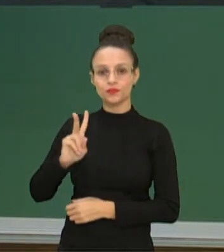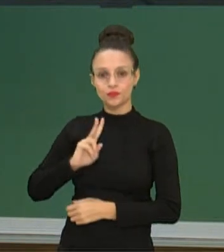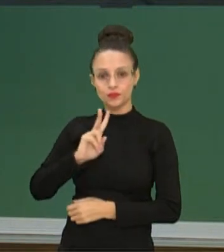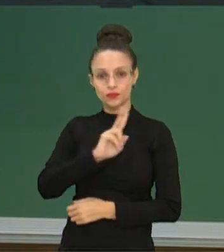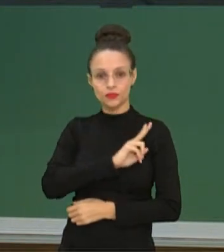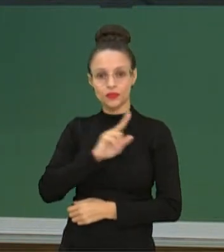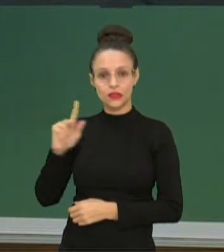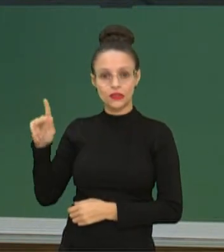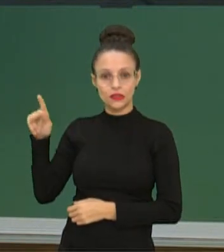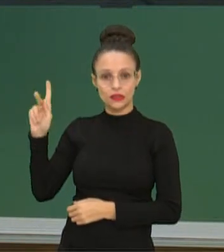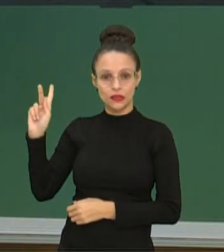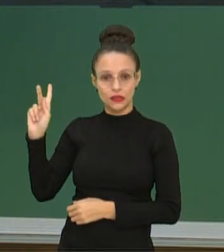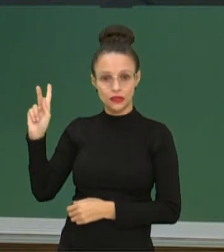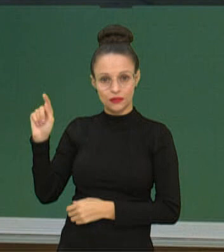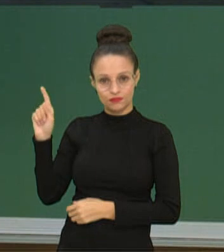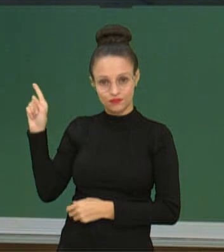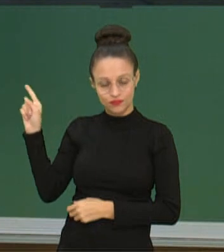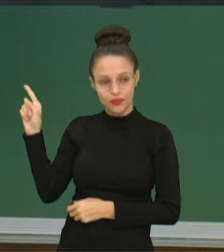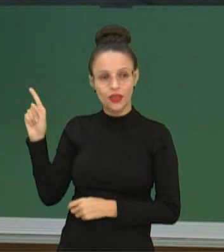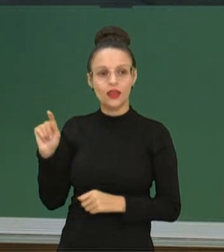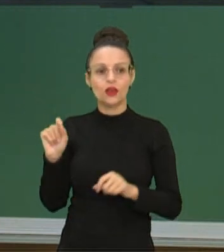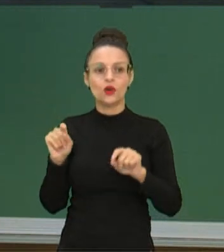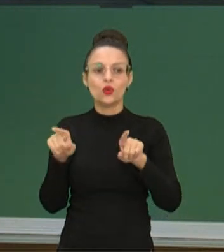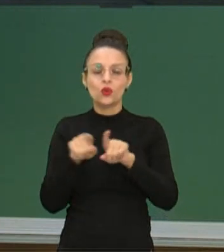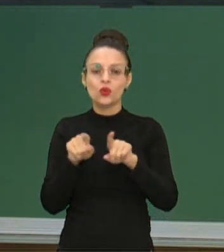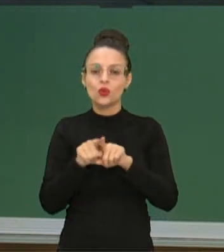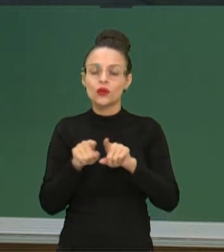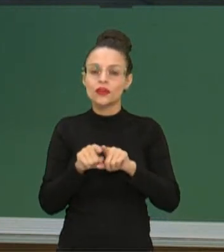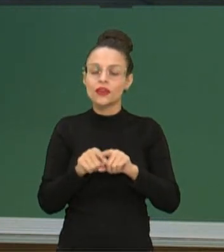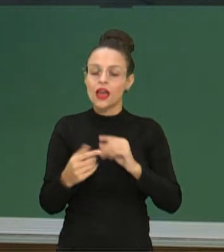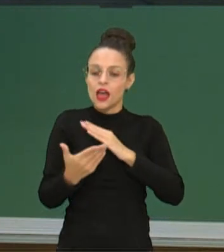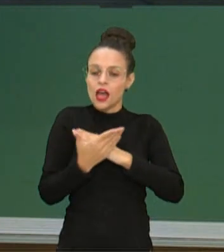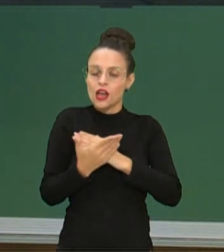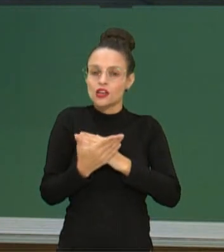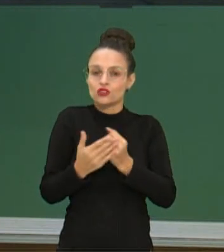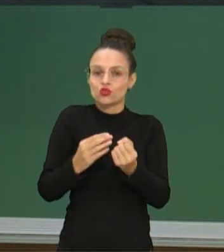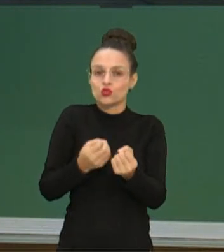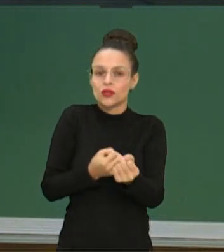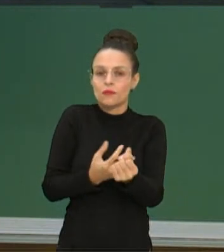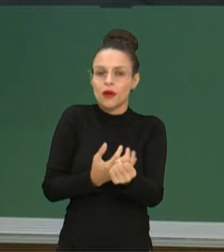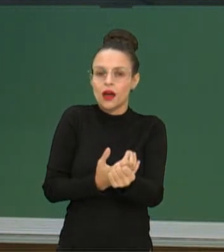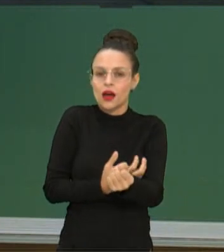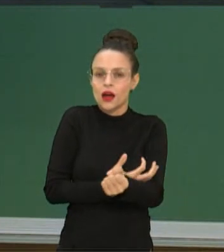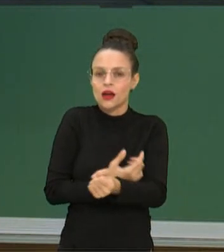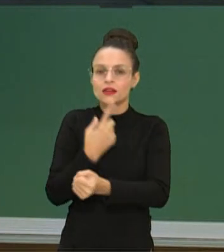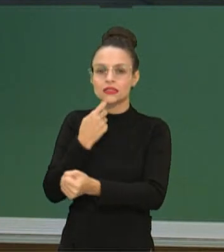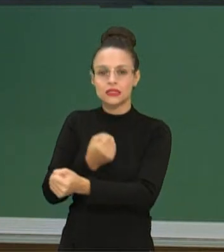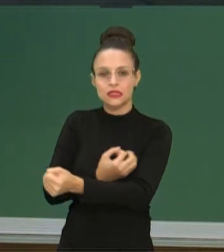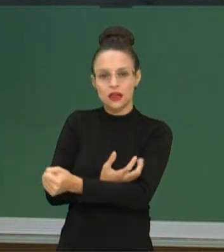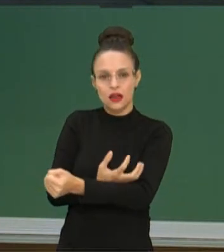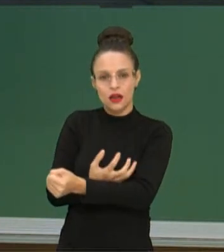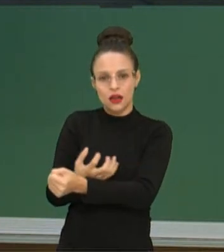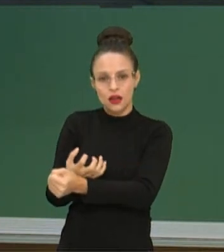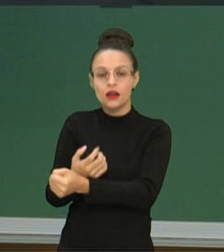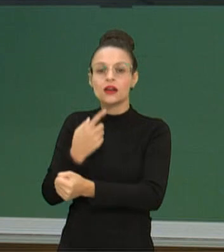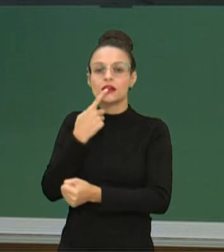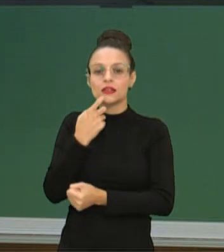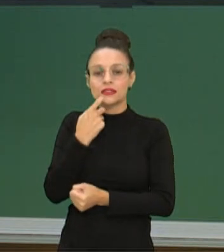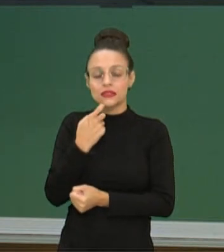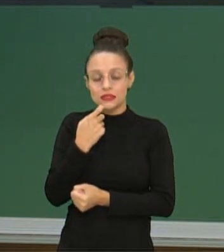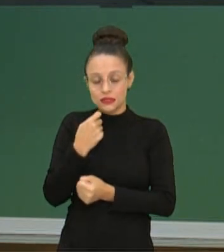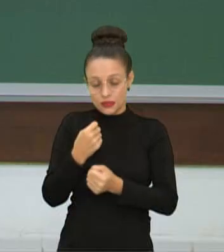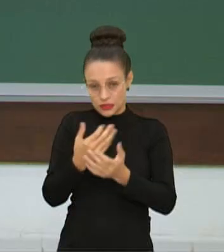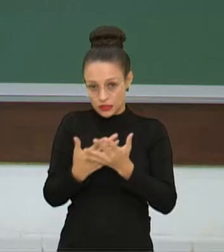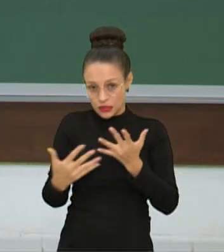Essa vitamina aqui, ela participa da coagulação sanguínea, coágulos de sangue. E isso vai evitar